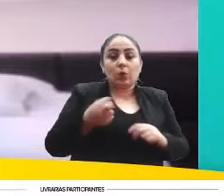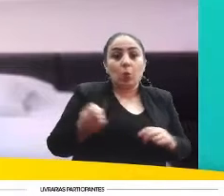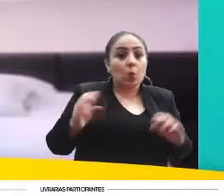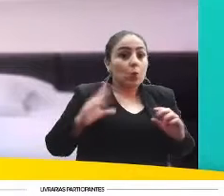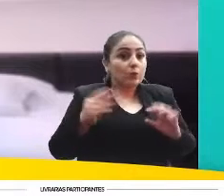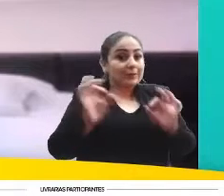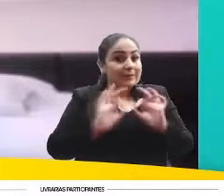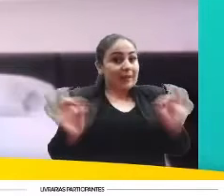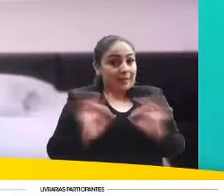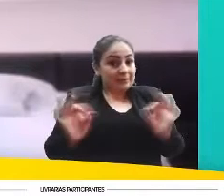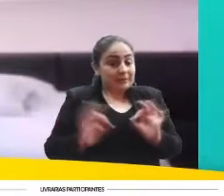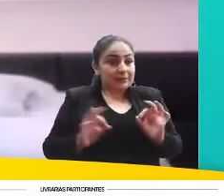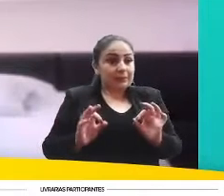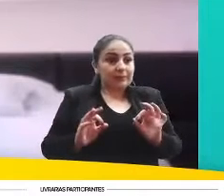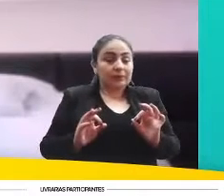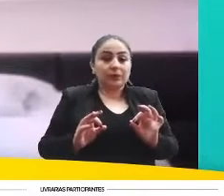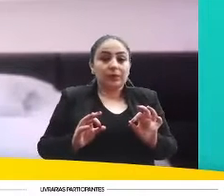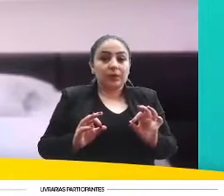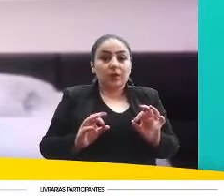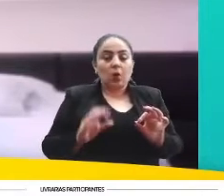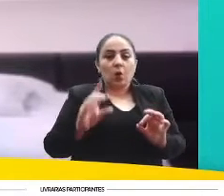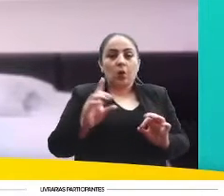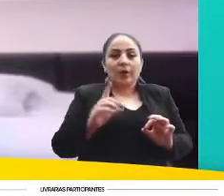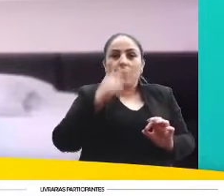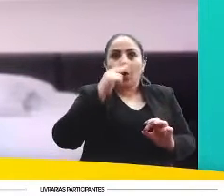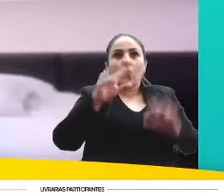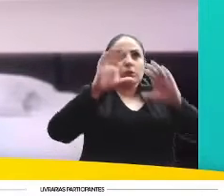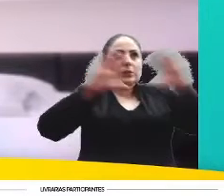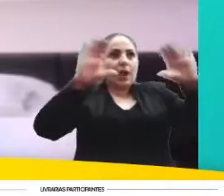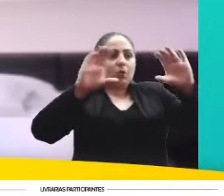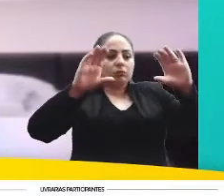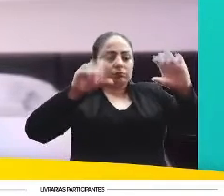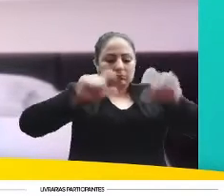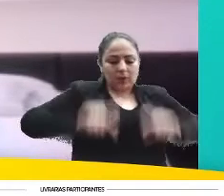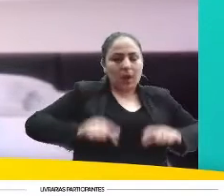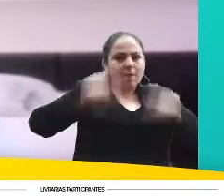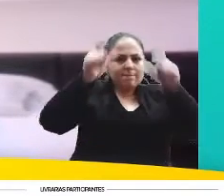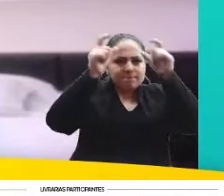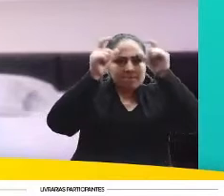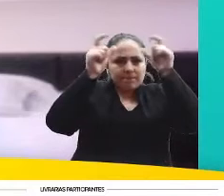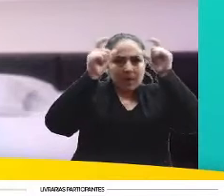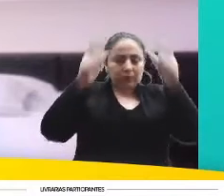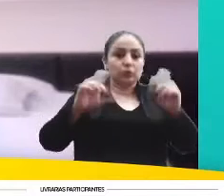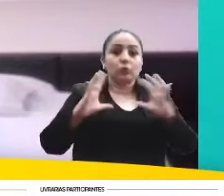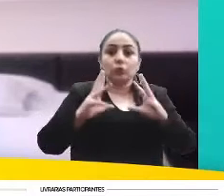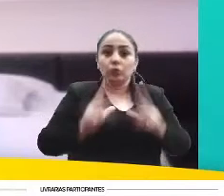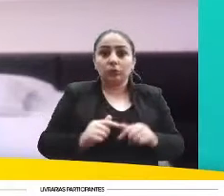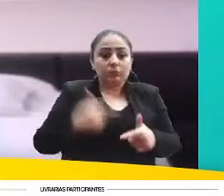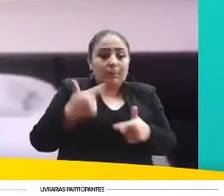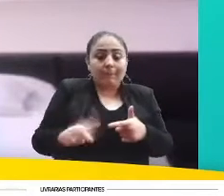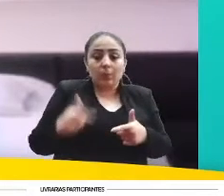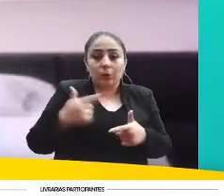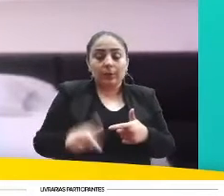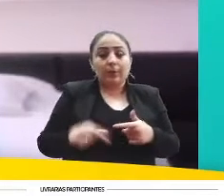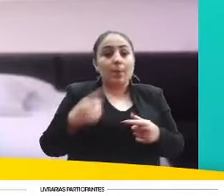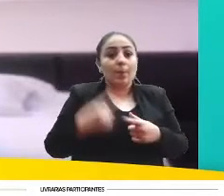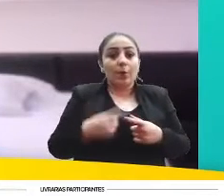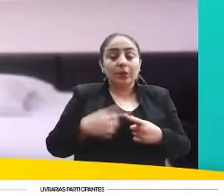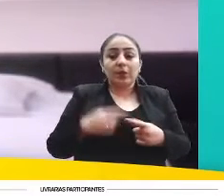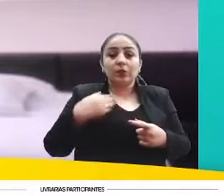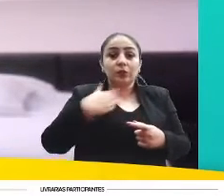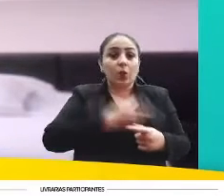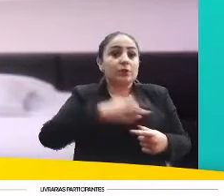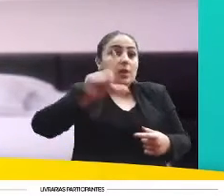ou era o dogma do céu e do inferno. É interessante que dogma do céu e inferno é um problema, porque a